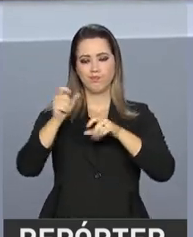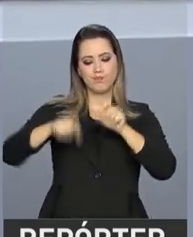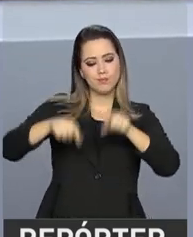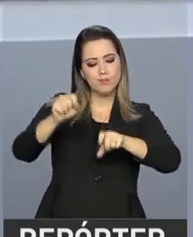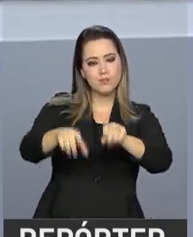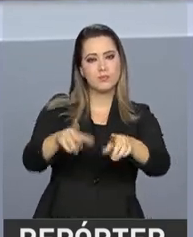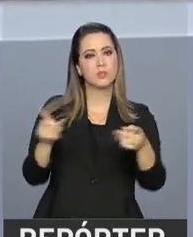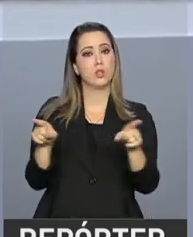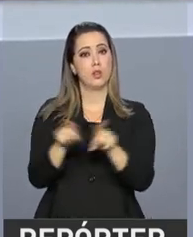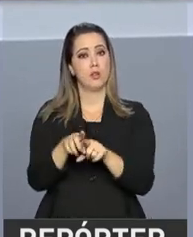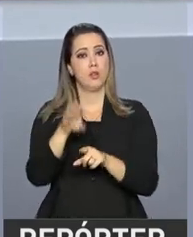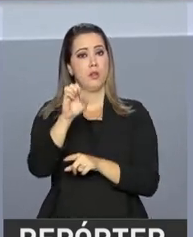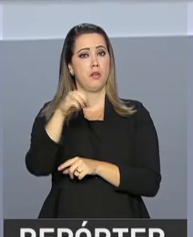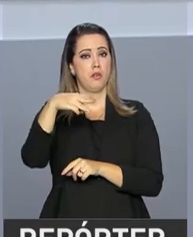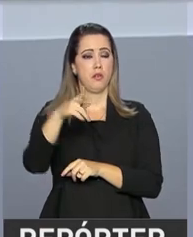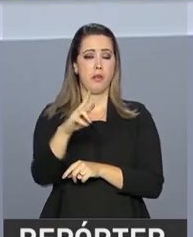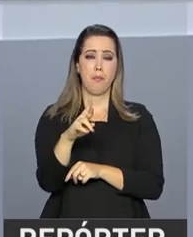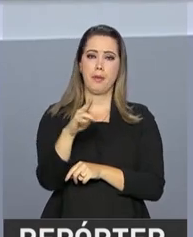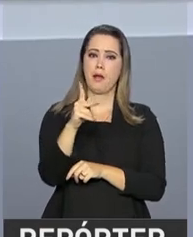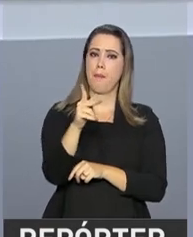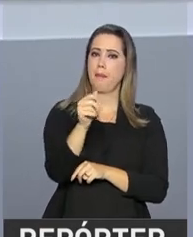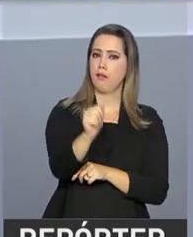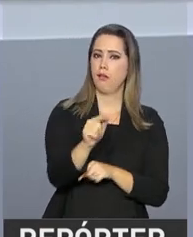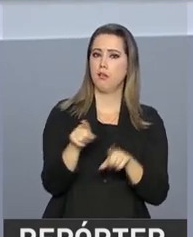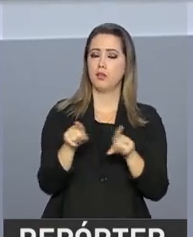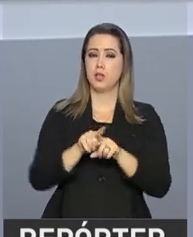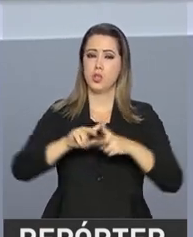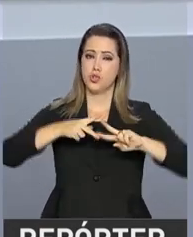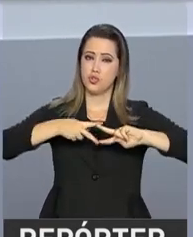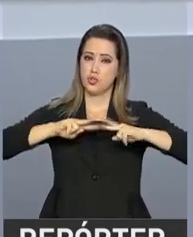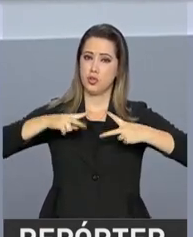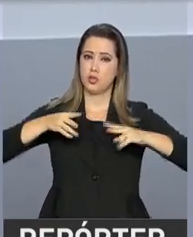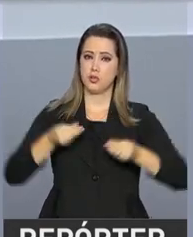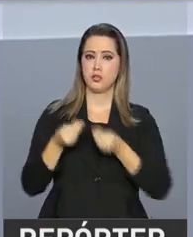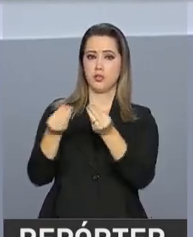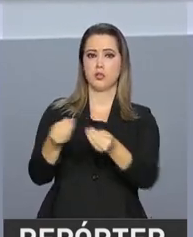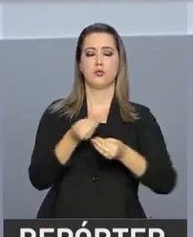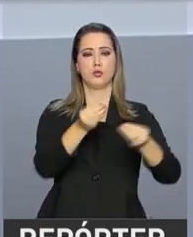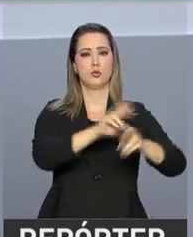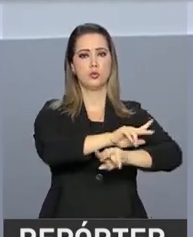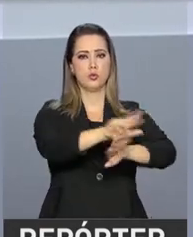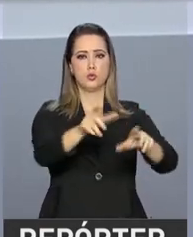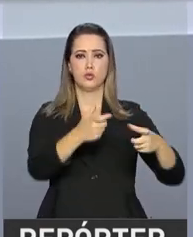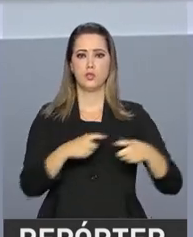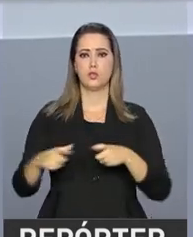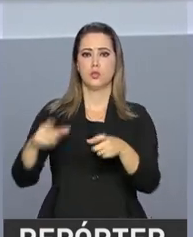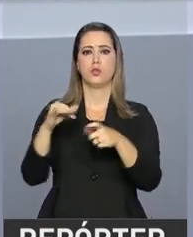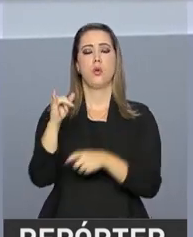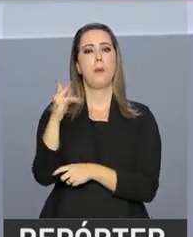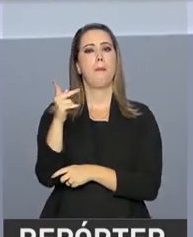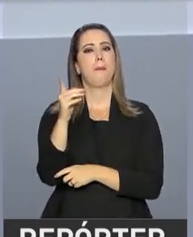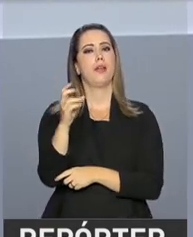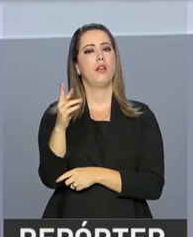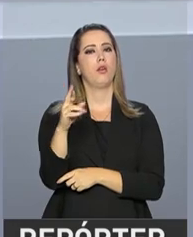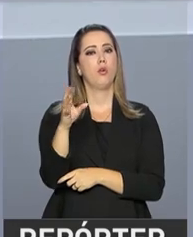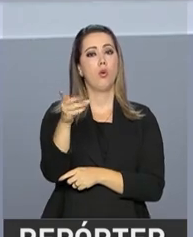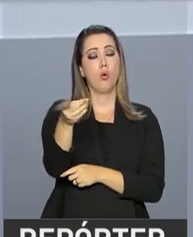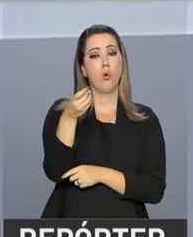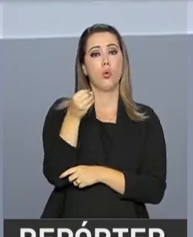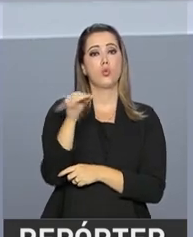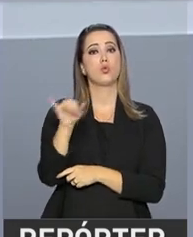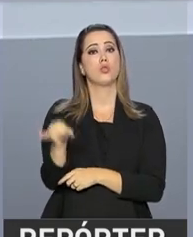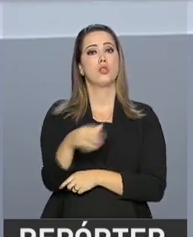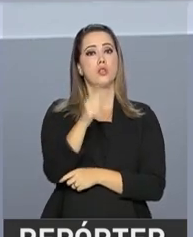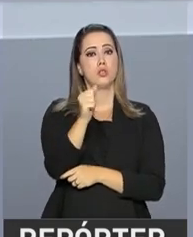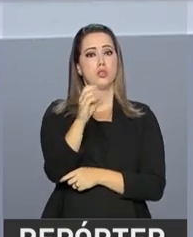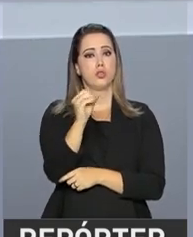a embrapa recursos genéticos e biotecnologia está doando mudas e sementes de espécies como ipê roxo e jacarandá a